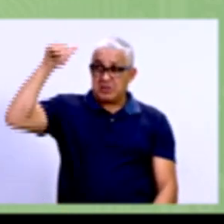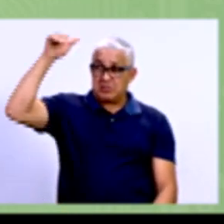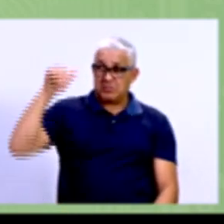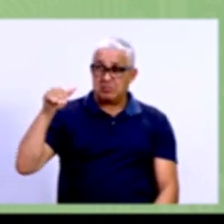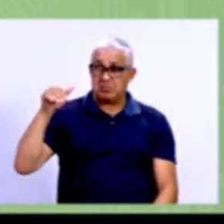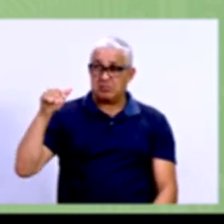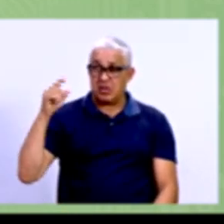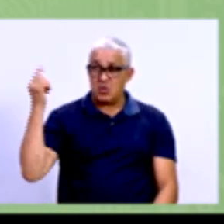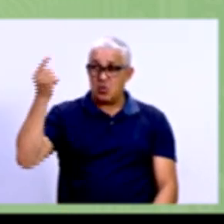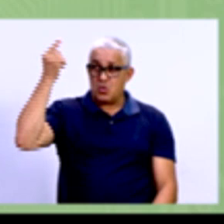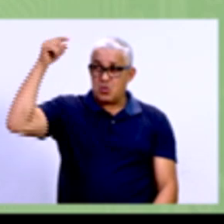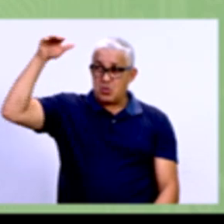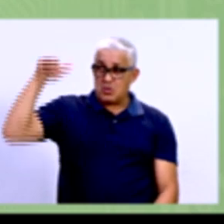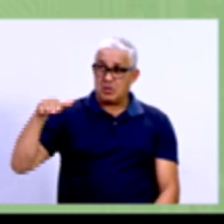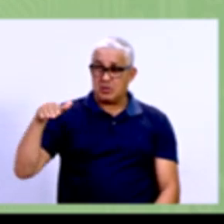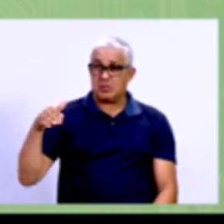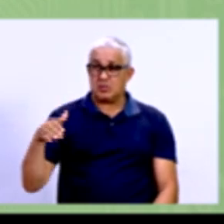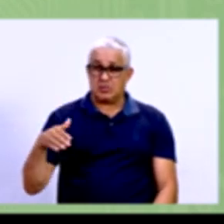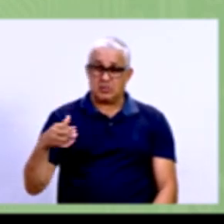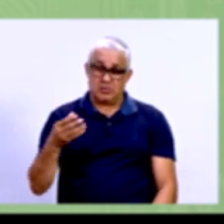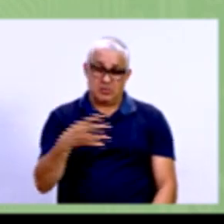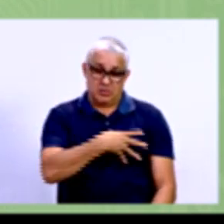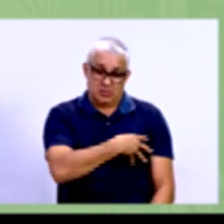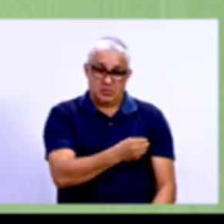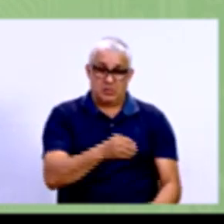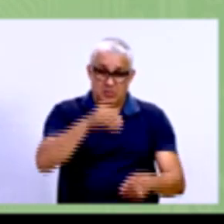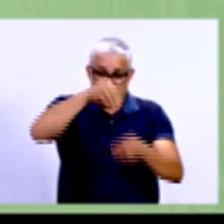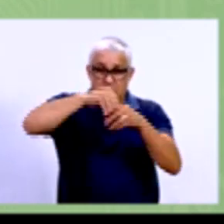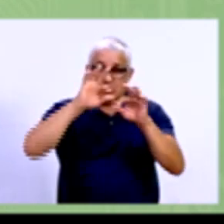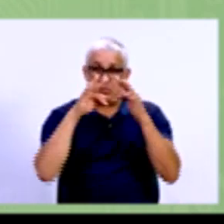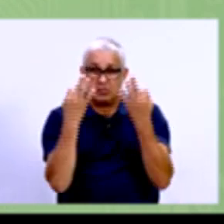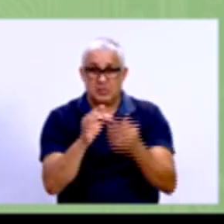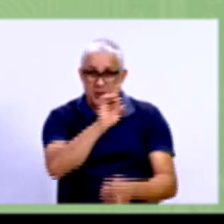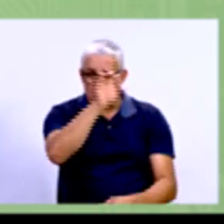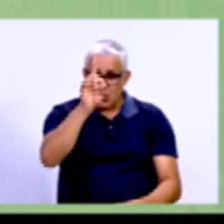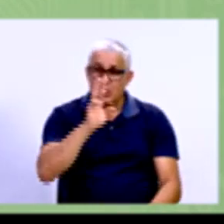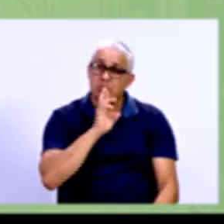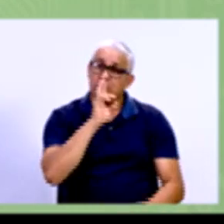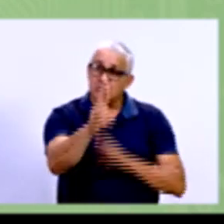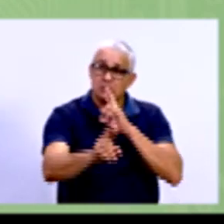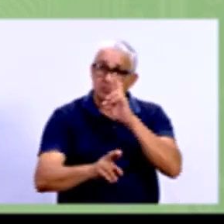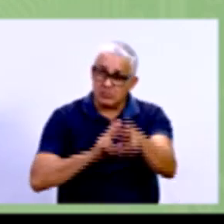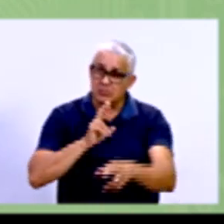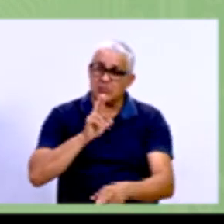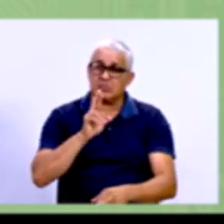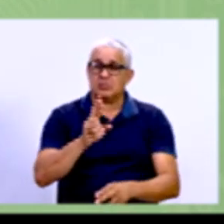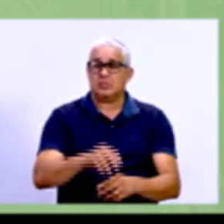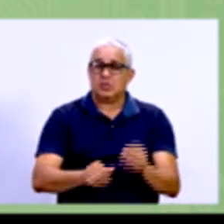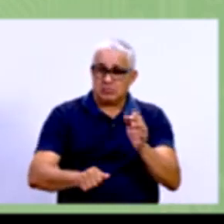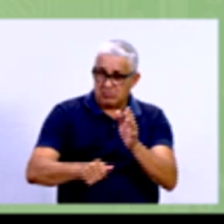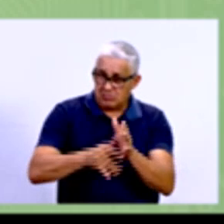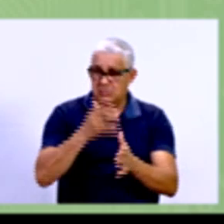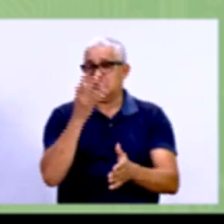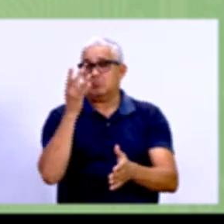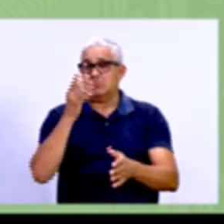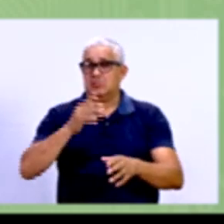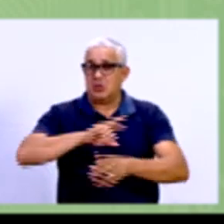várias alturas aqui. Número de filhos da família. Então, cada um vai responder um. Então, vai ter mais de uma variável.